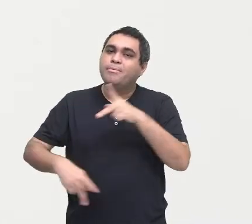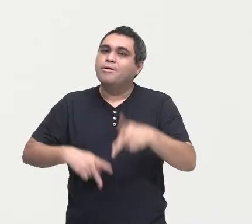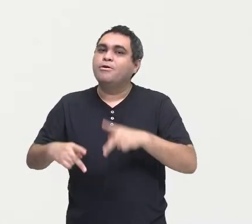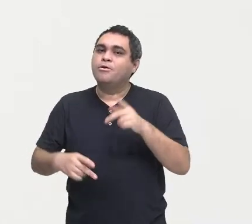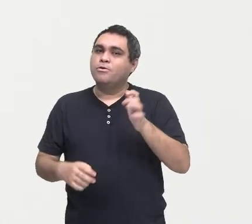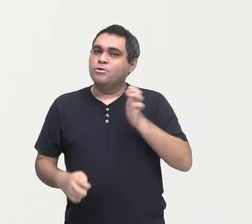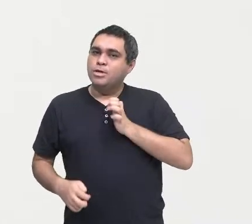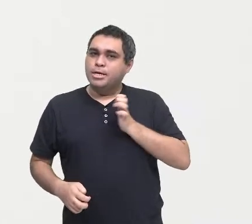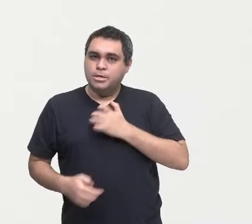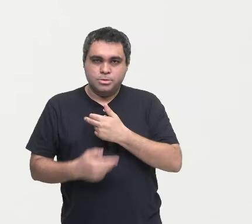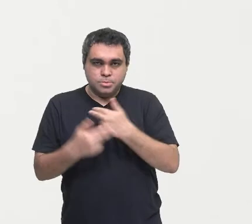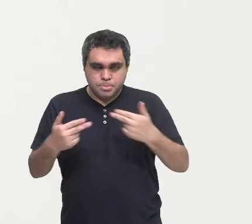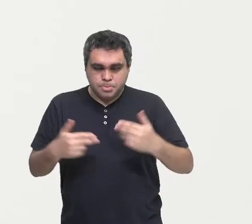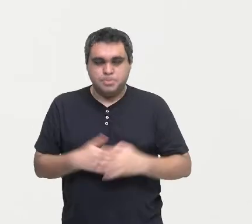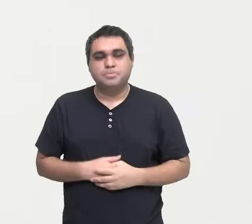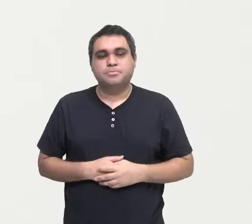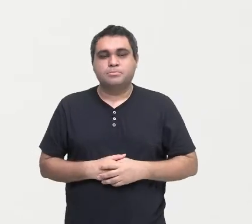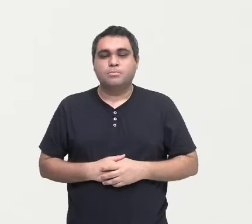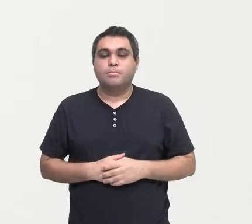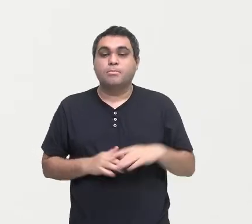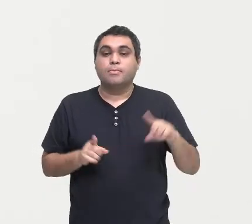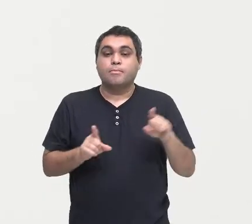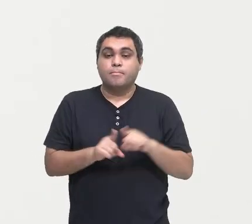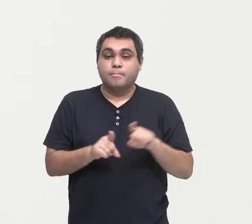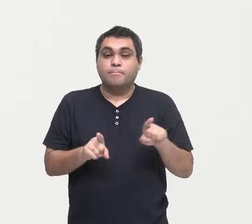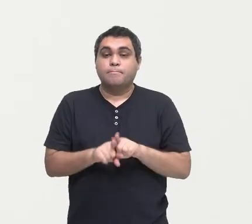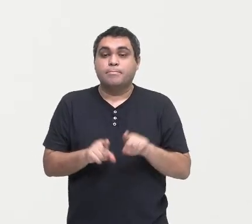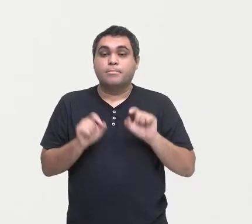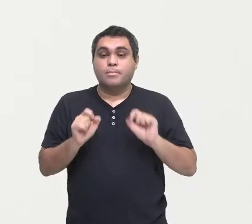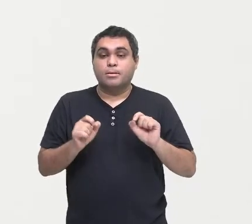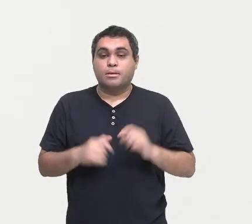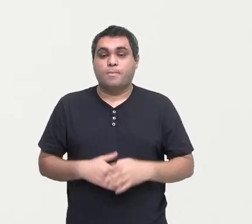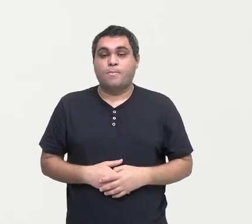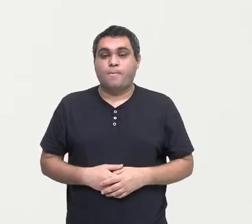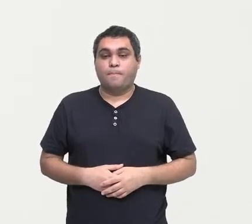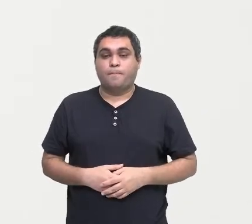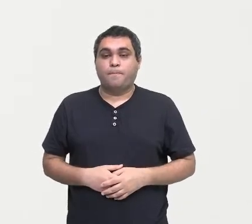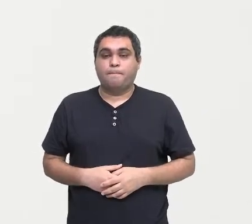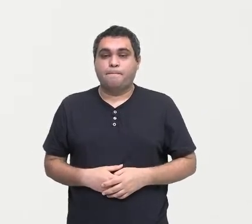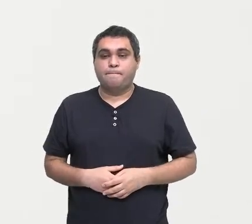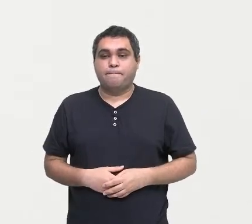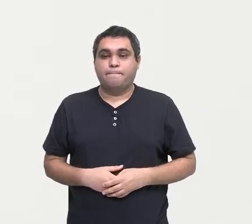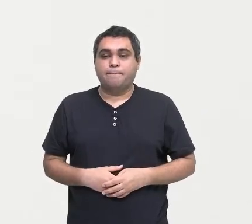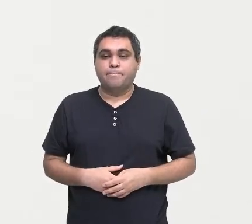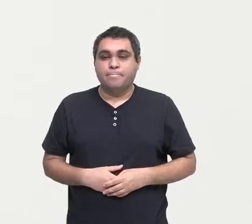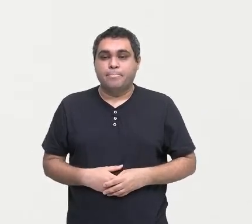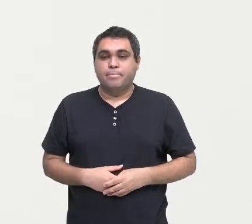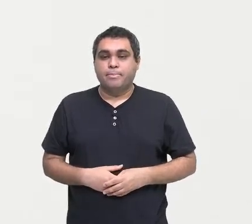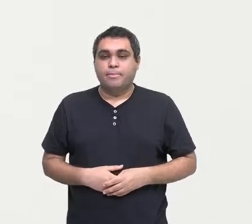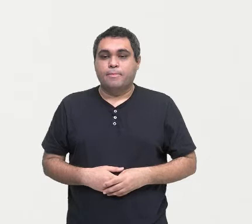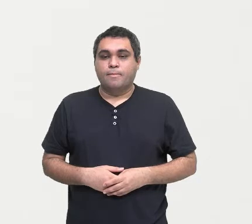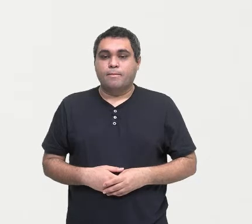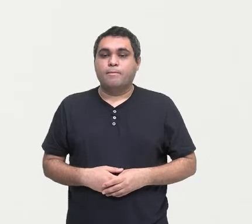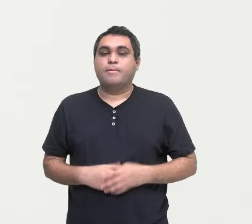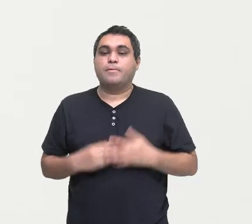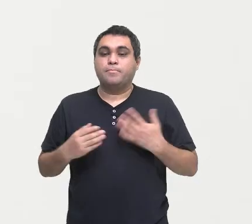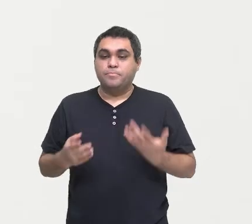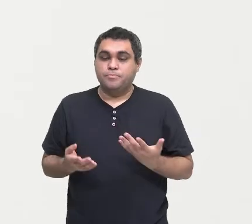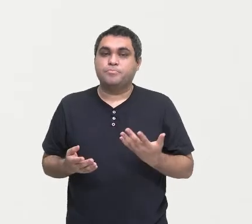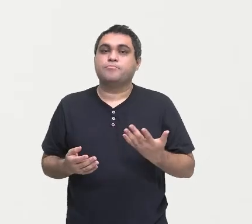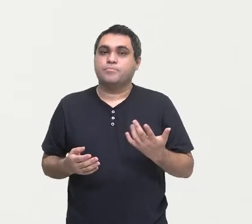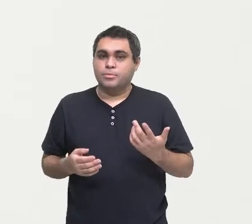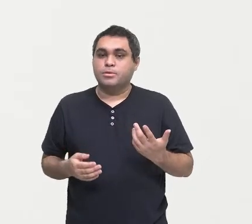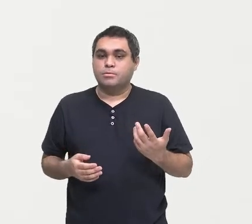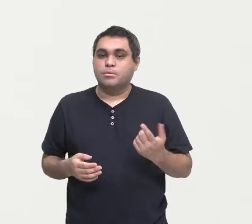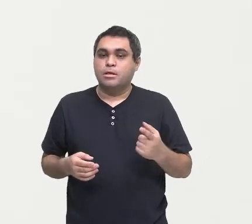mais. Prosseguindo, olha só, temos mais características aqui. As peças de Gil Vicente têm caráter moralizante, como eu